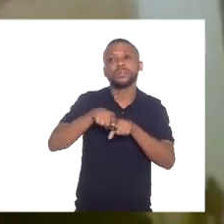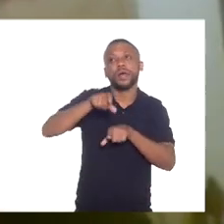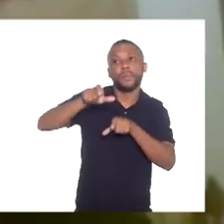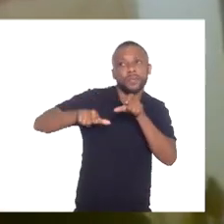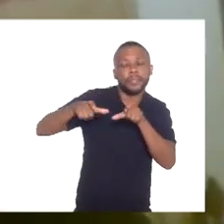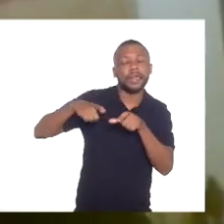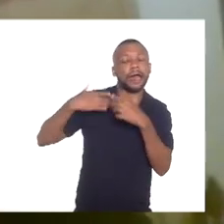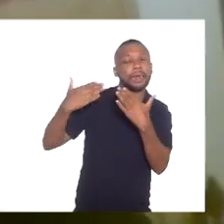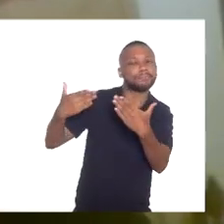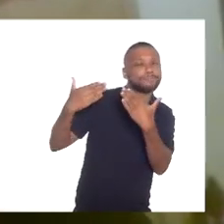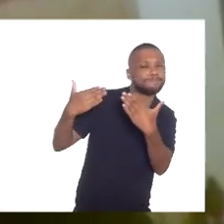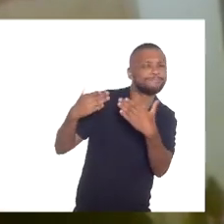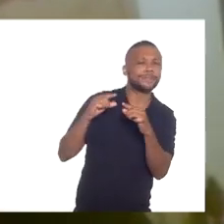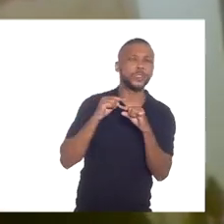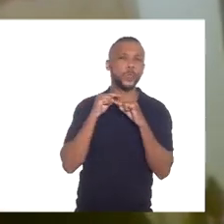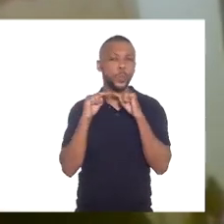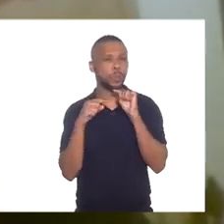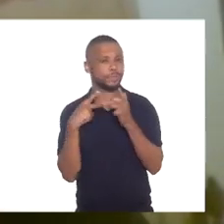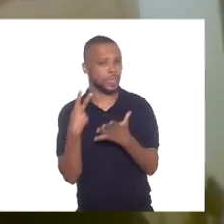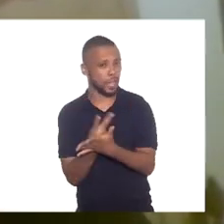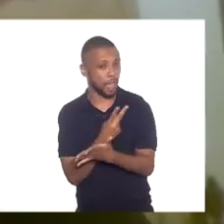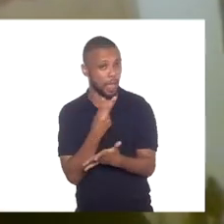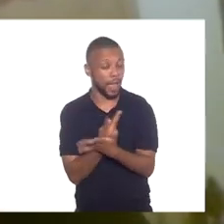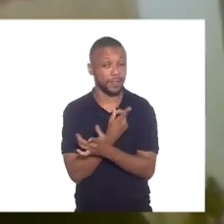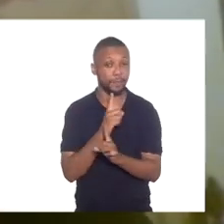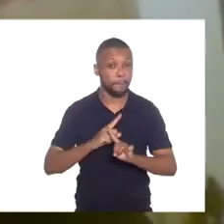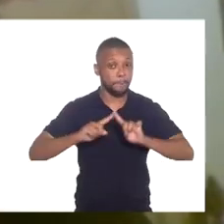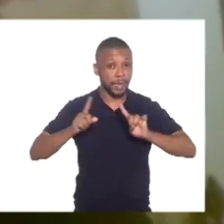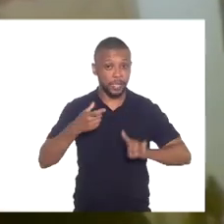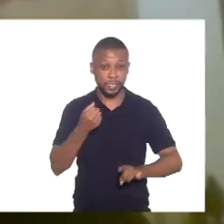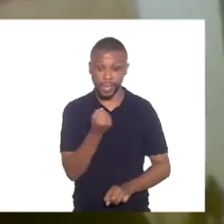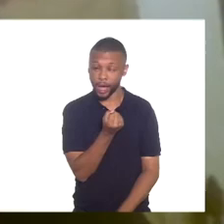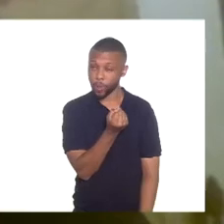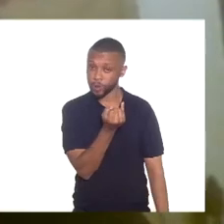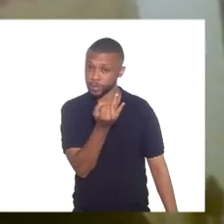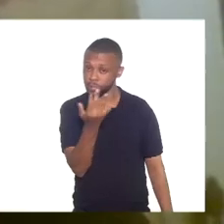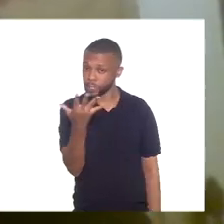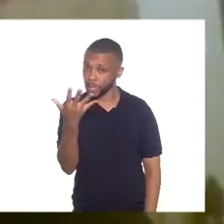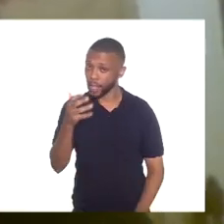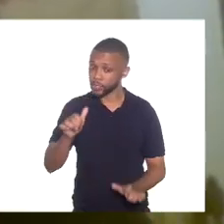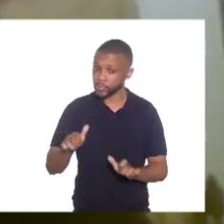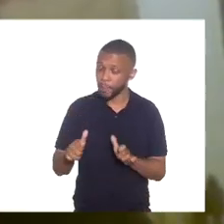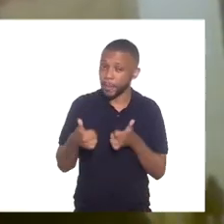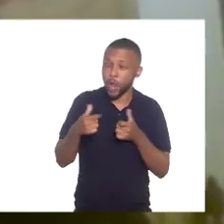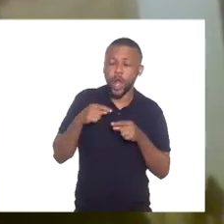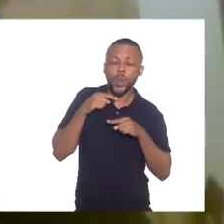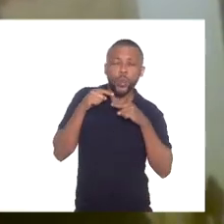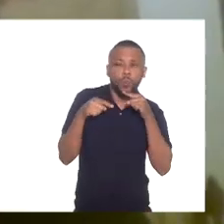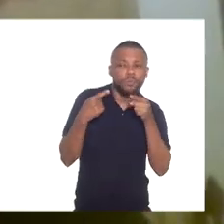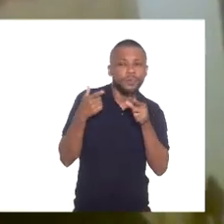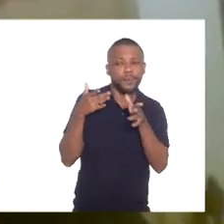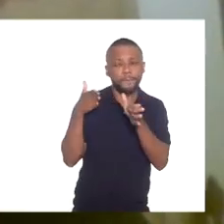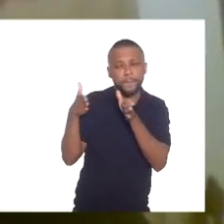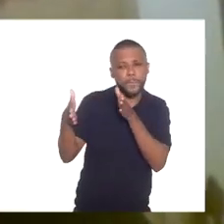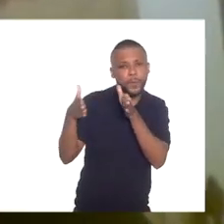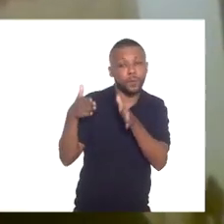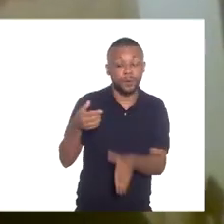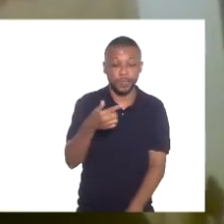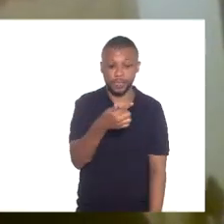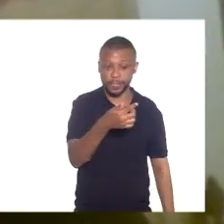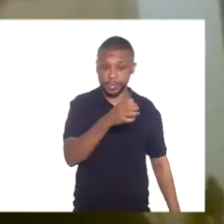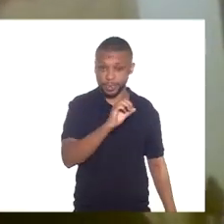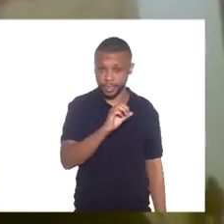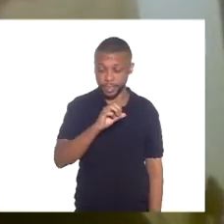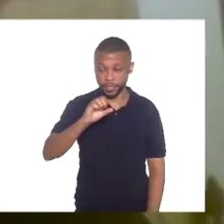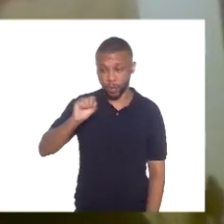né? Mas aí o número e a melhor estimativa vai ficando aí entre $70 e $80